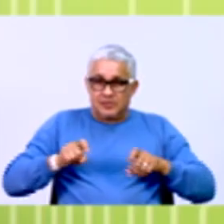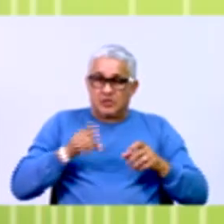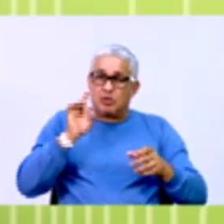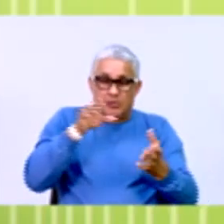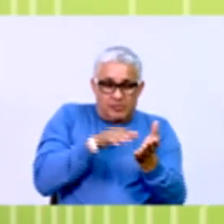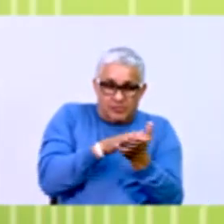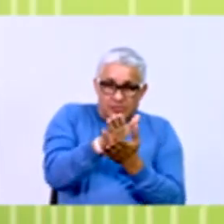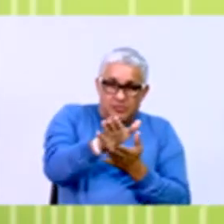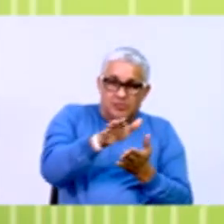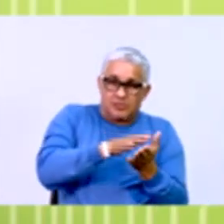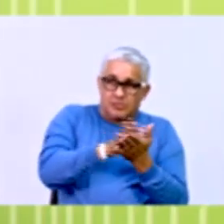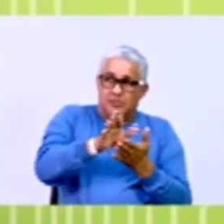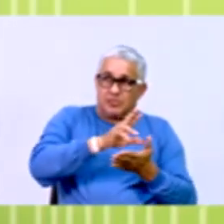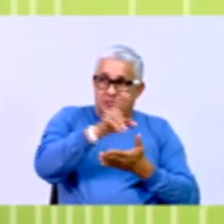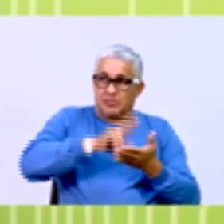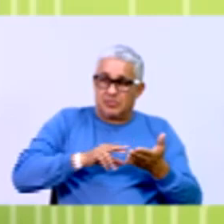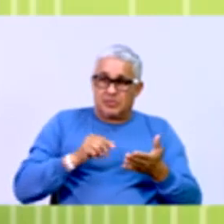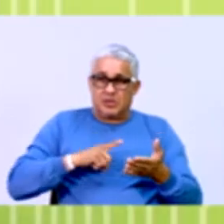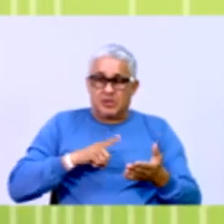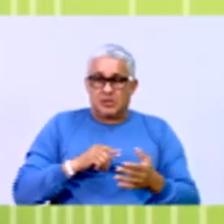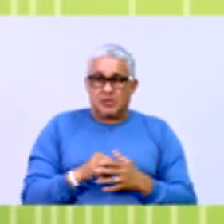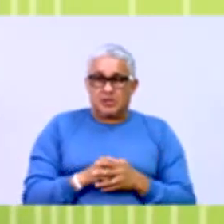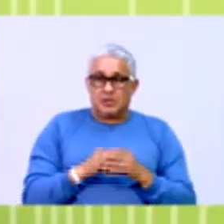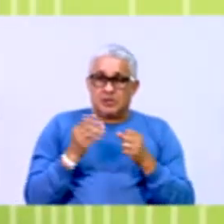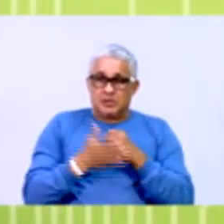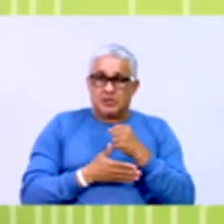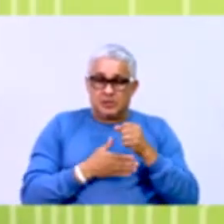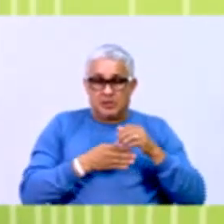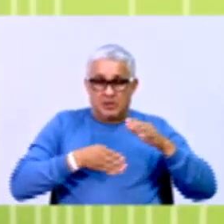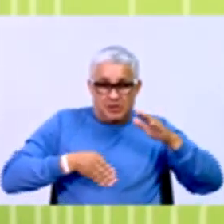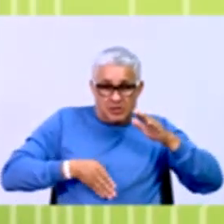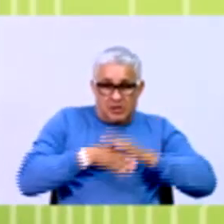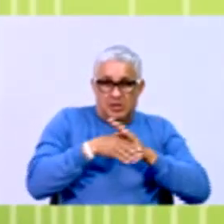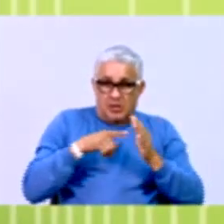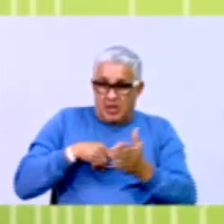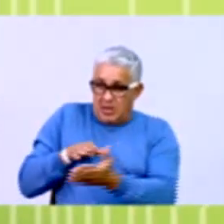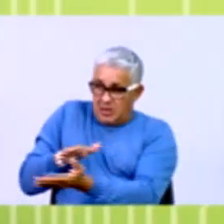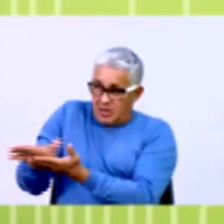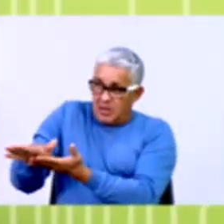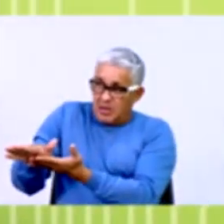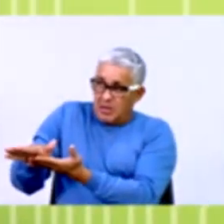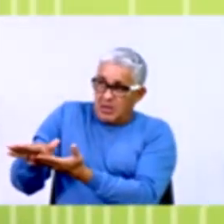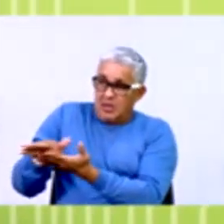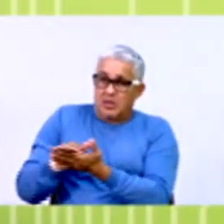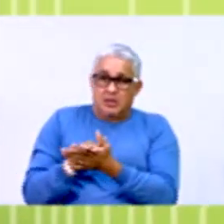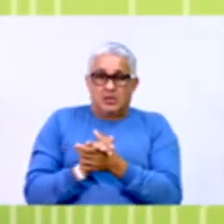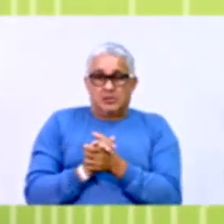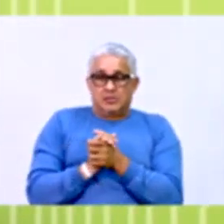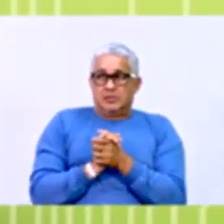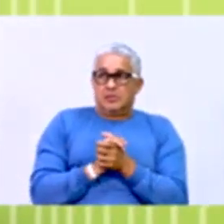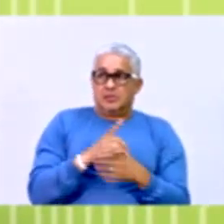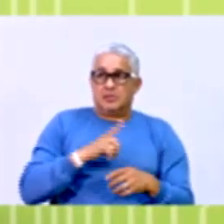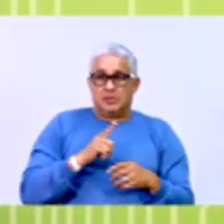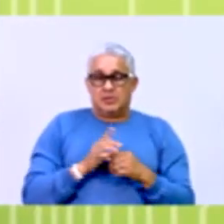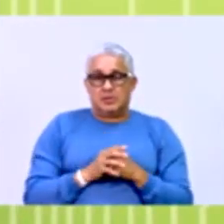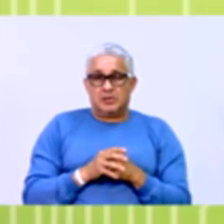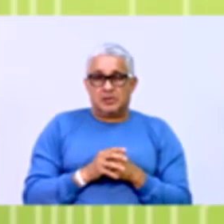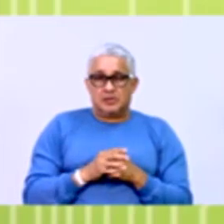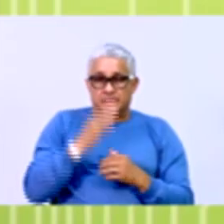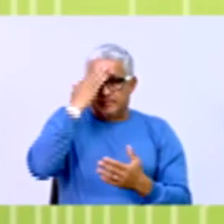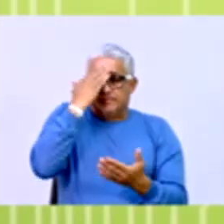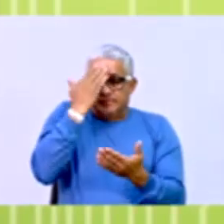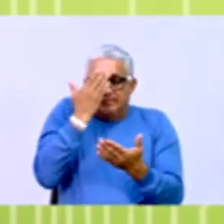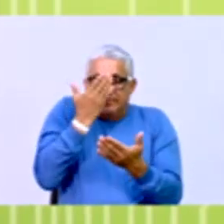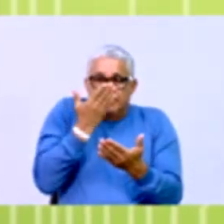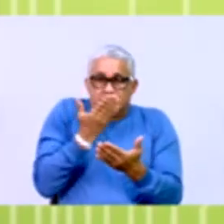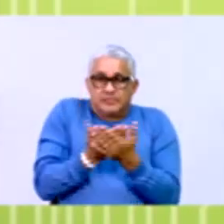que precisava, baseado na entrada, havia uma saída, havia uma espécie de confiança, vamos